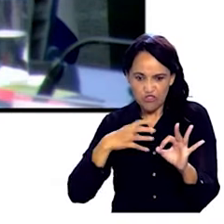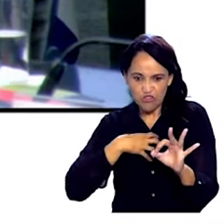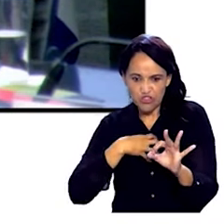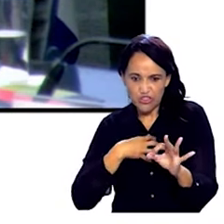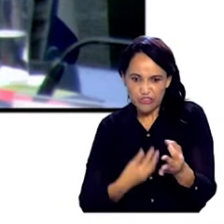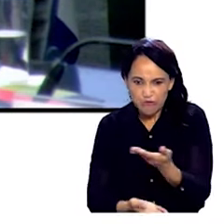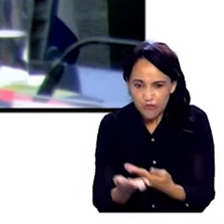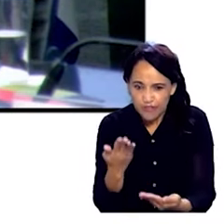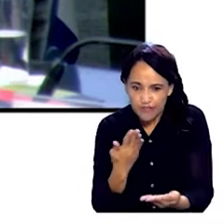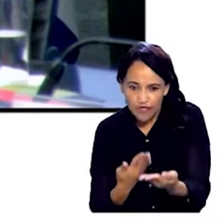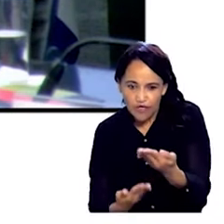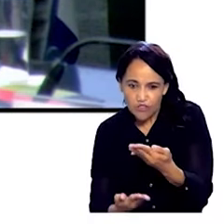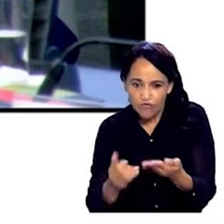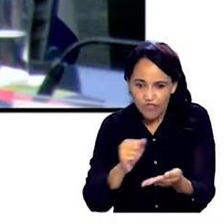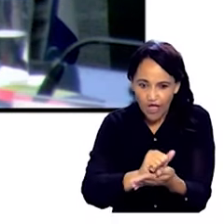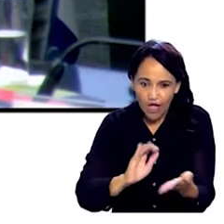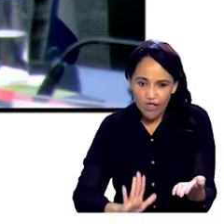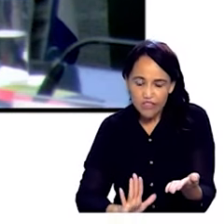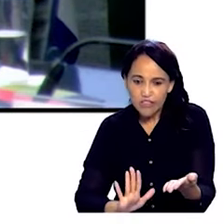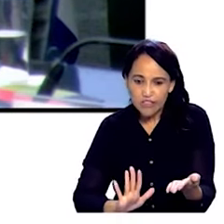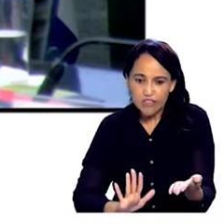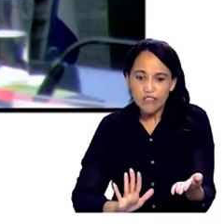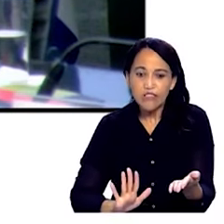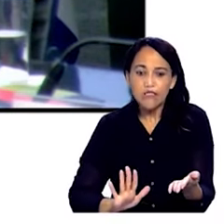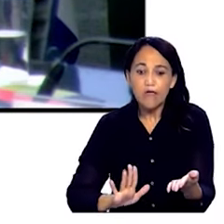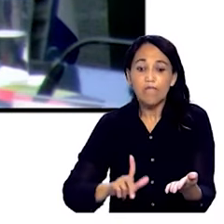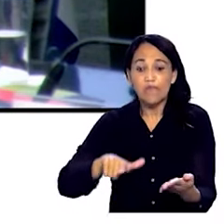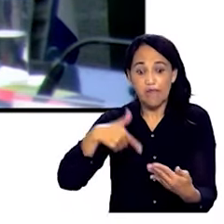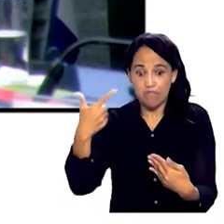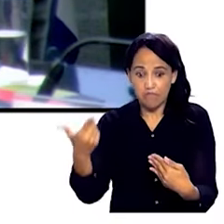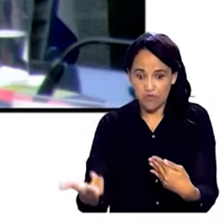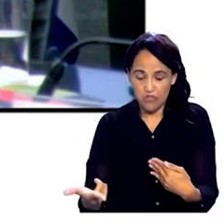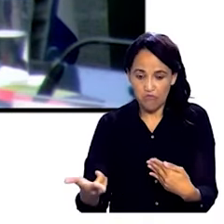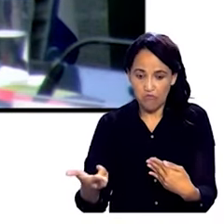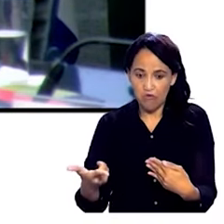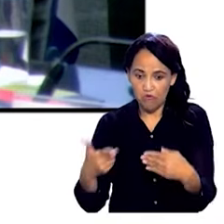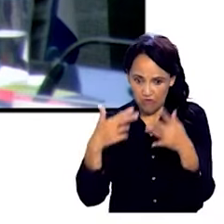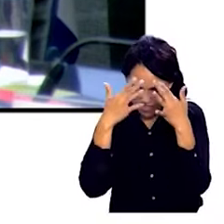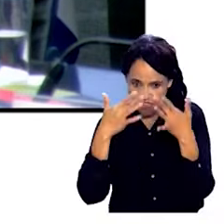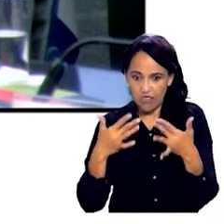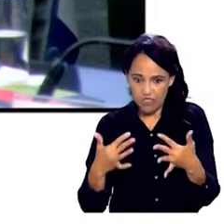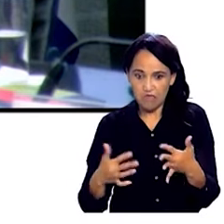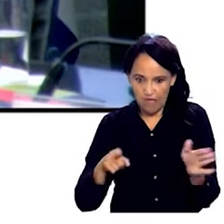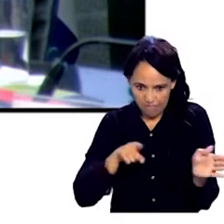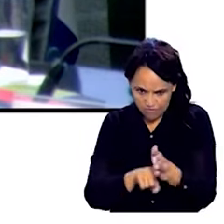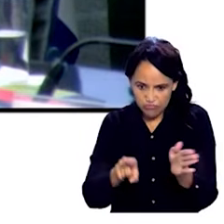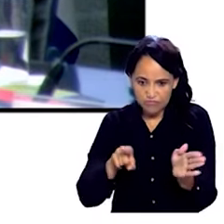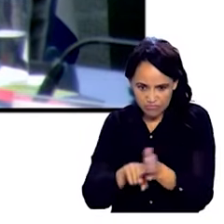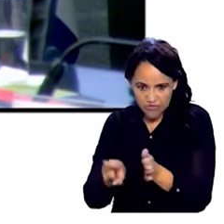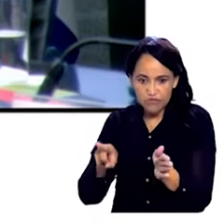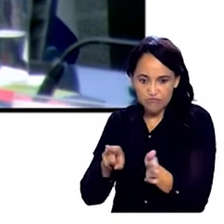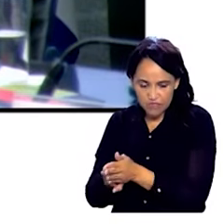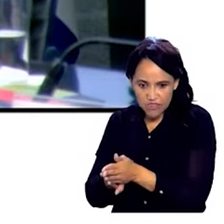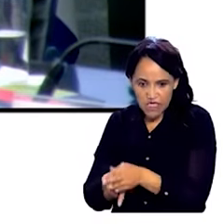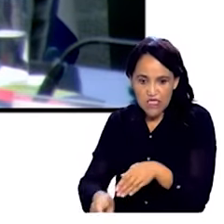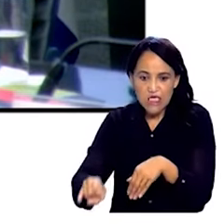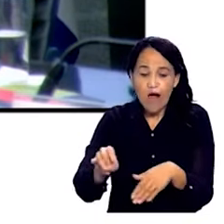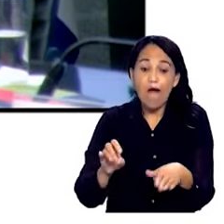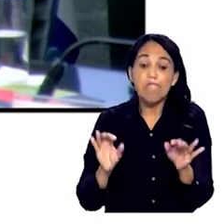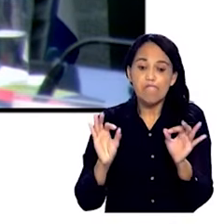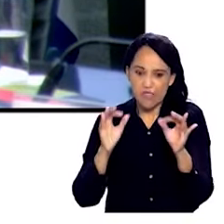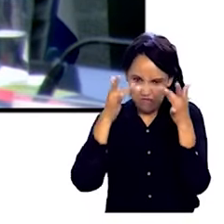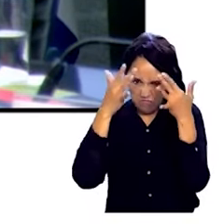corte Suprema após vou passar para perguntas que eu acho centrais para trabalhar